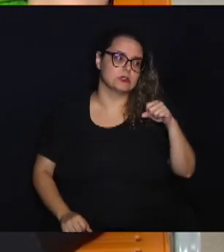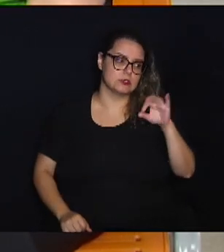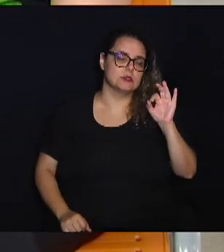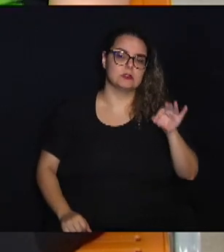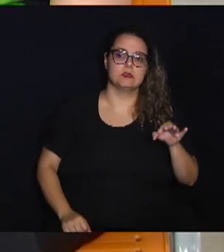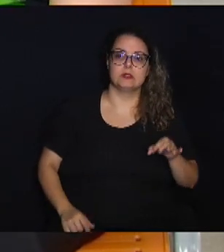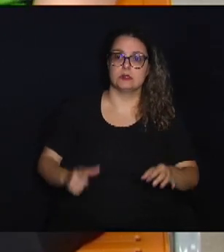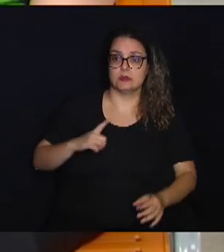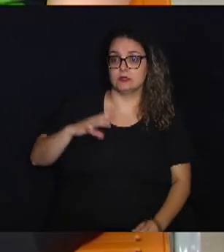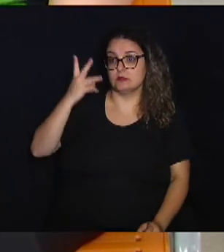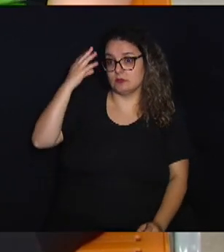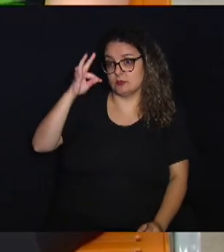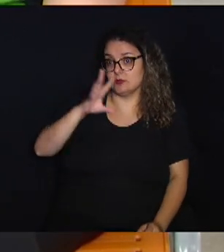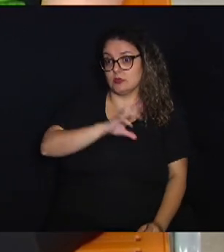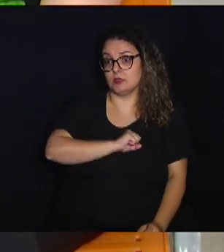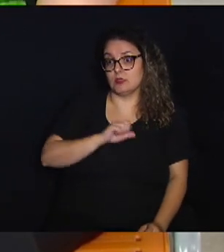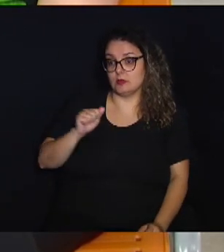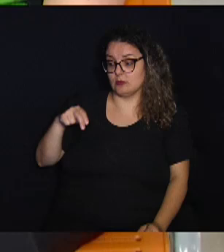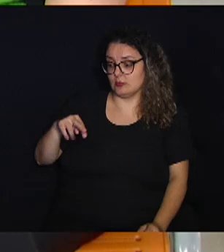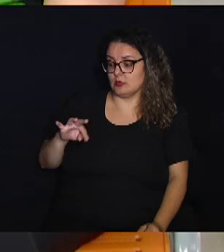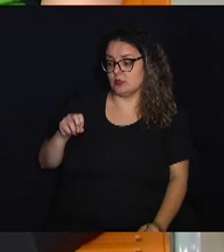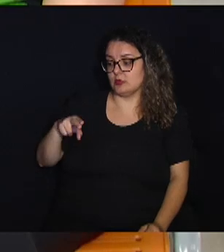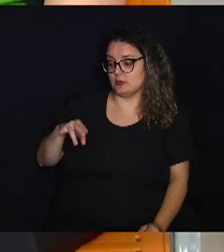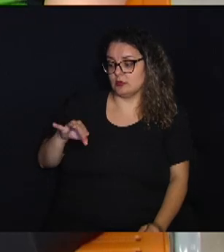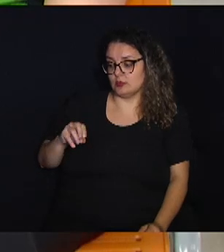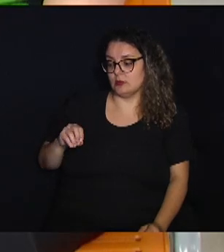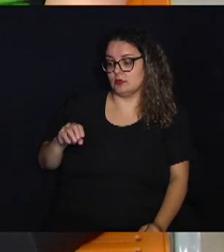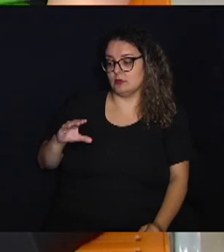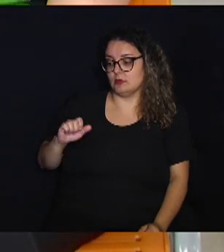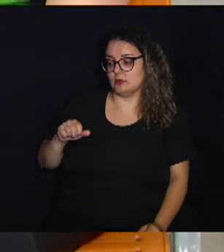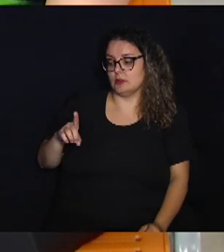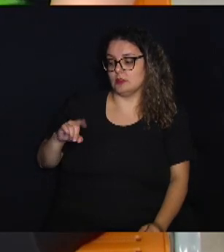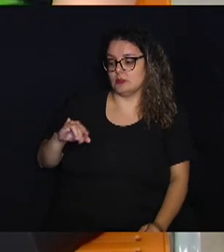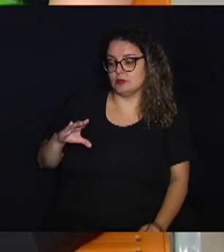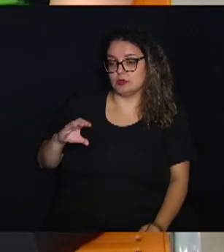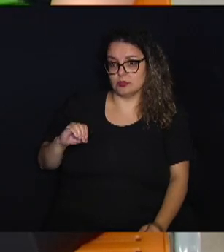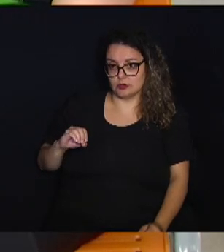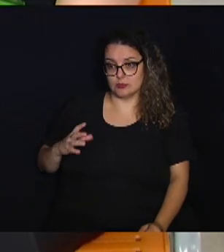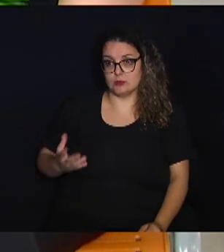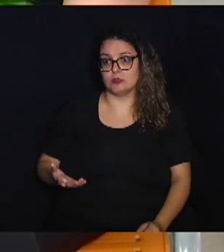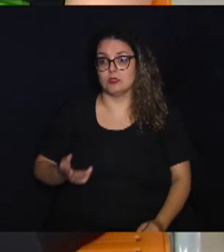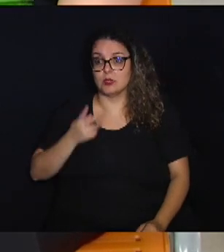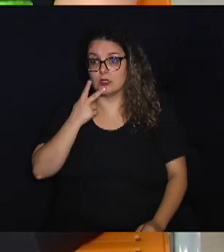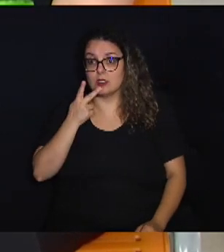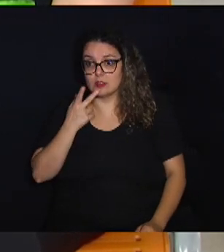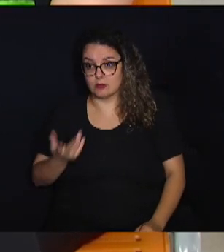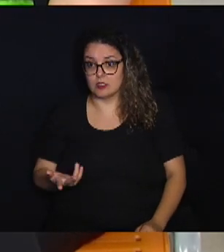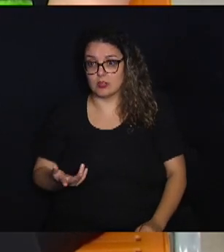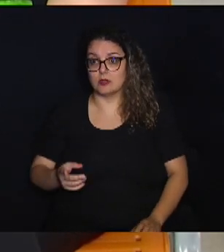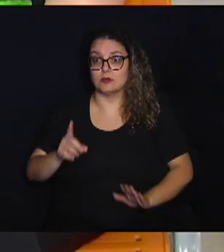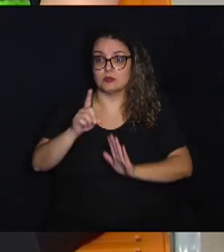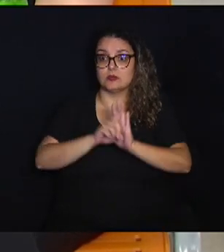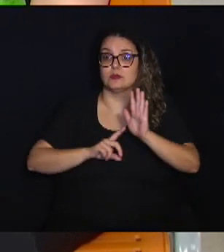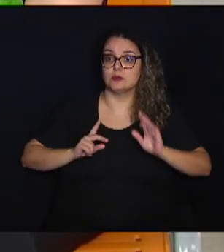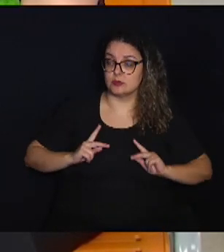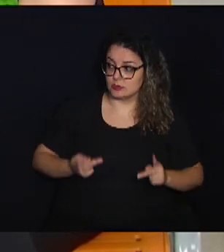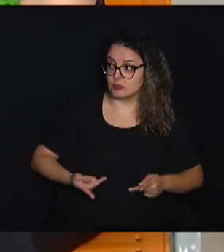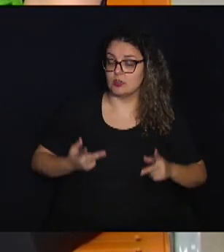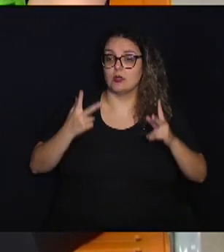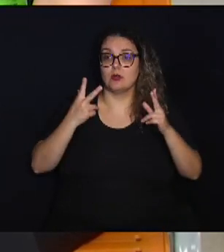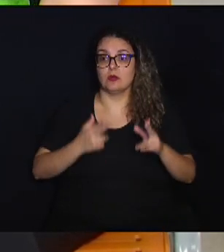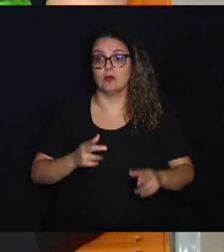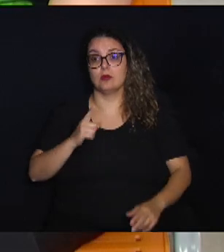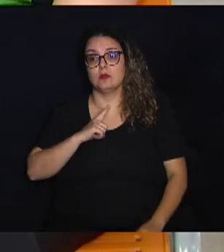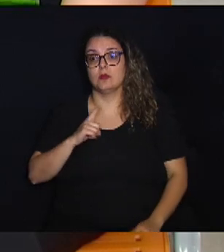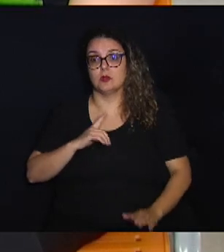um teórico que eu gosto muito, que é o Antônio Cândido, teórico da literatura, que classifica a literatura como um direito humano. Da mesma forma que a gente